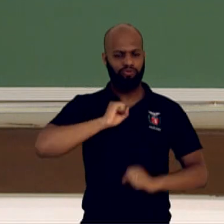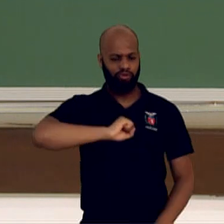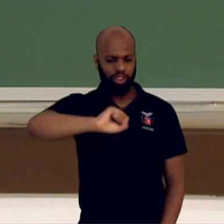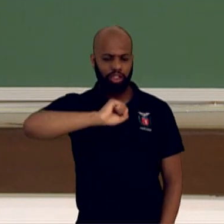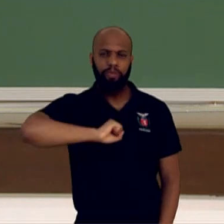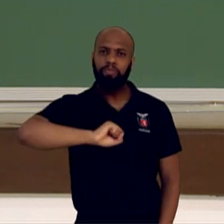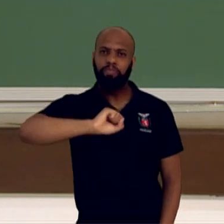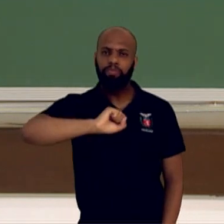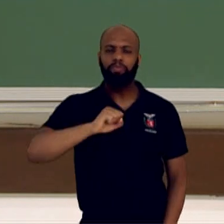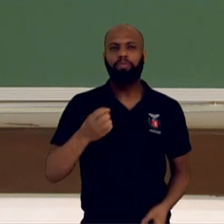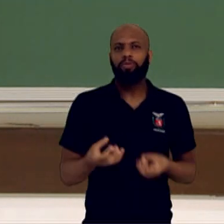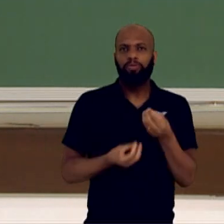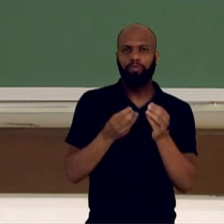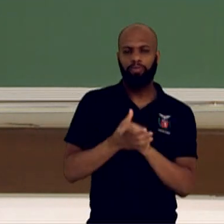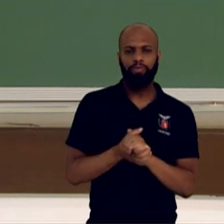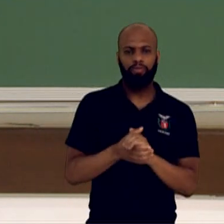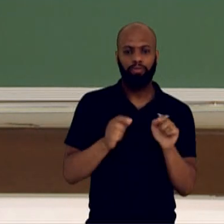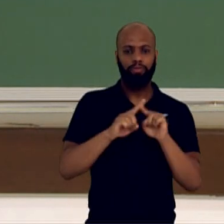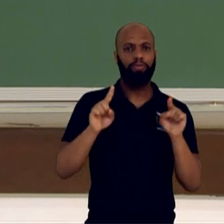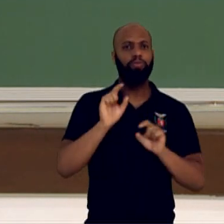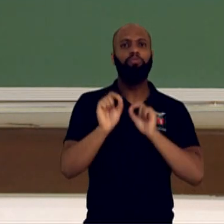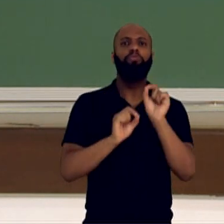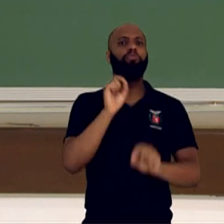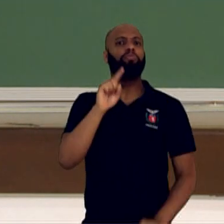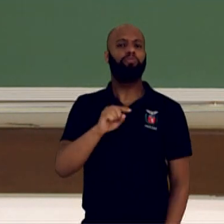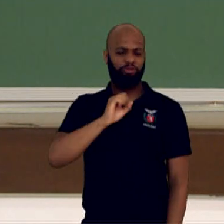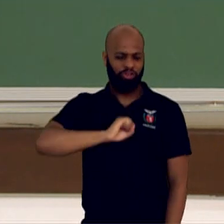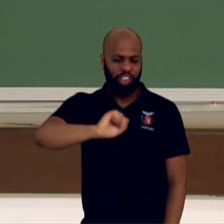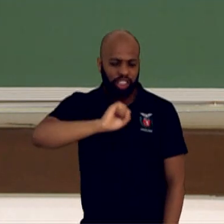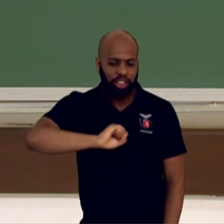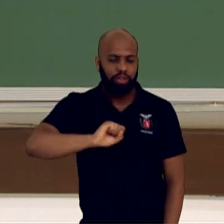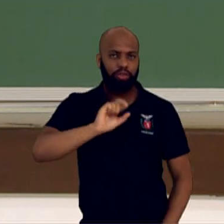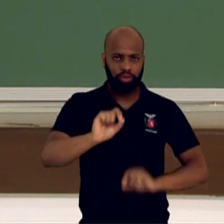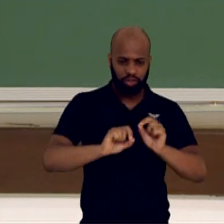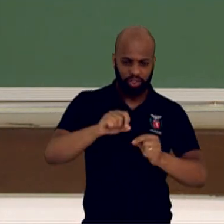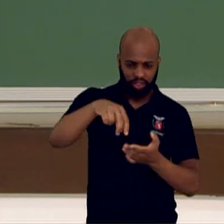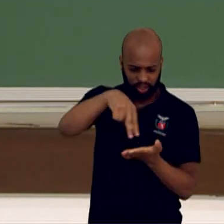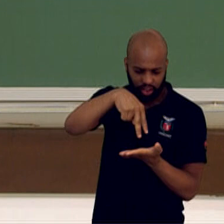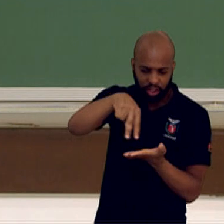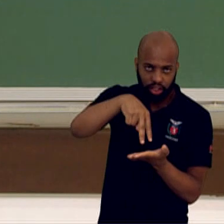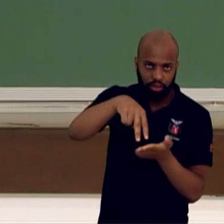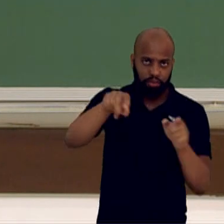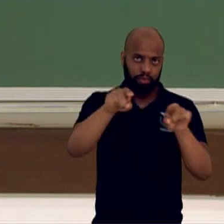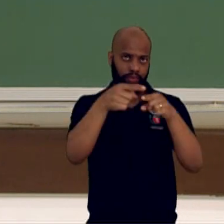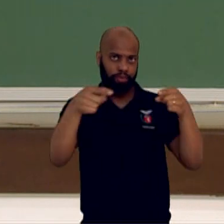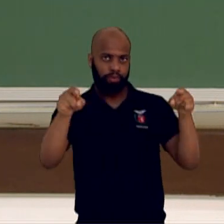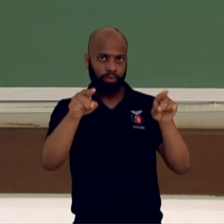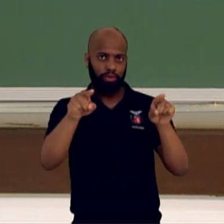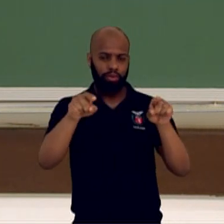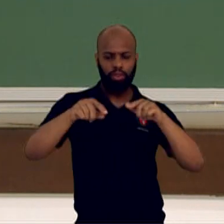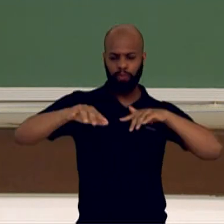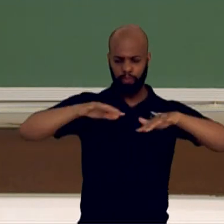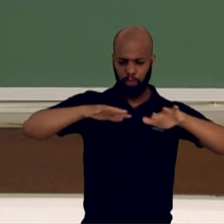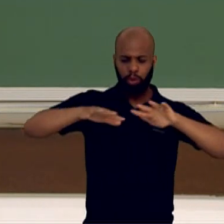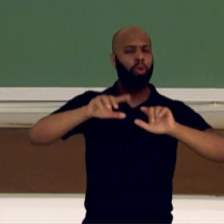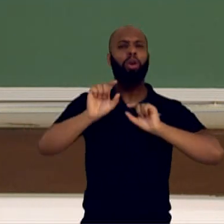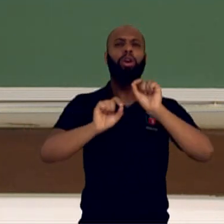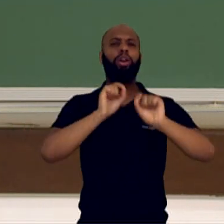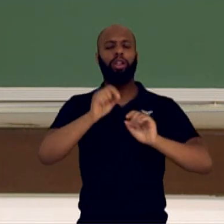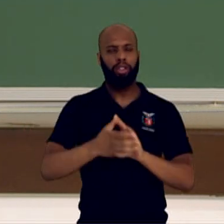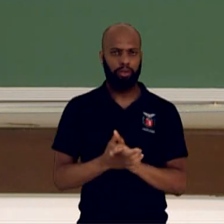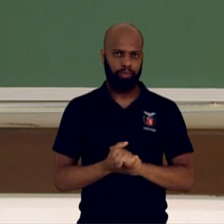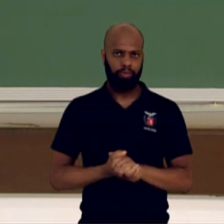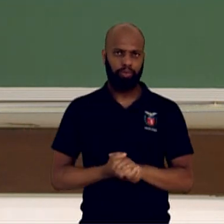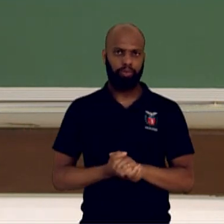assim, mas professora, o que é o funk? Afinal de contas, ele é uma dança? Ele é uma música? Ele é um movimento? O